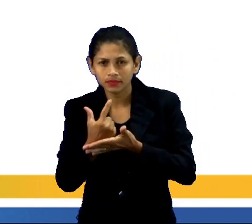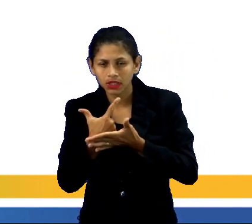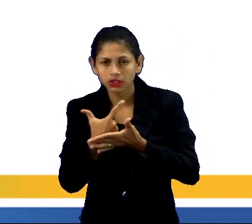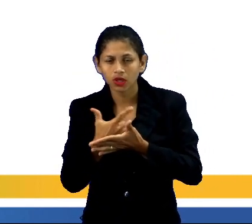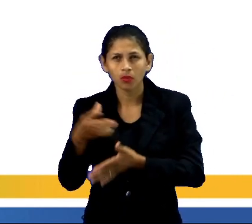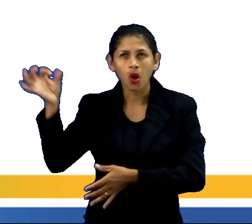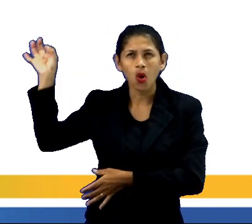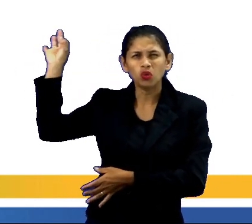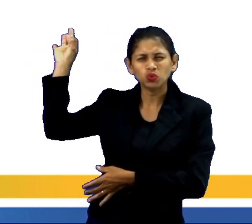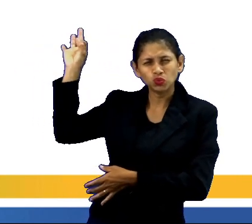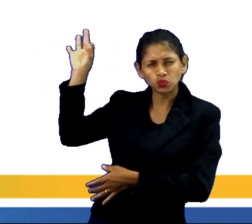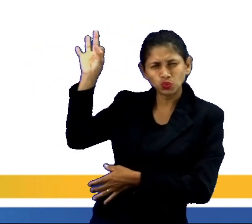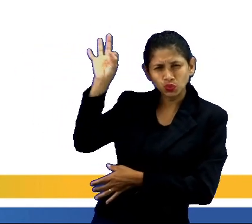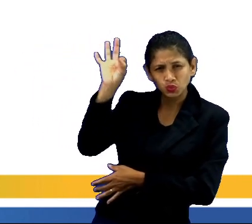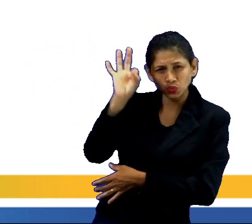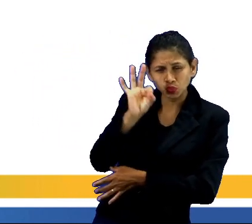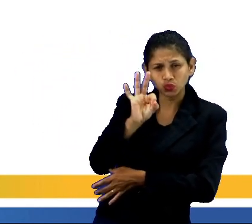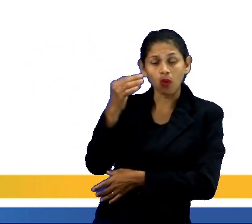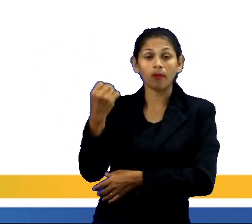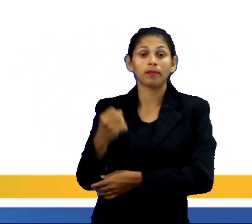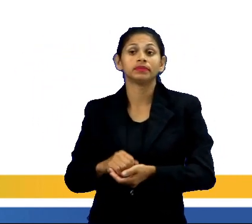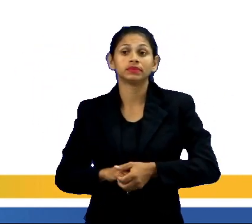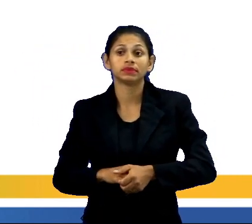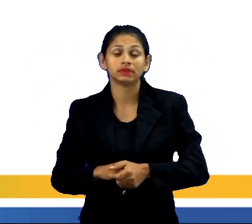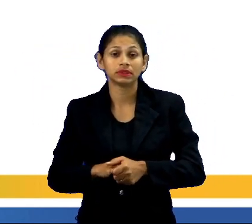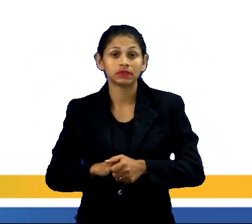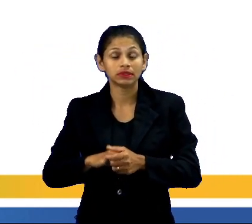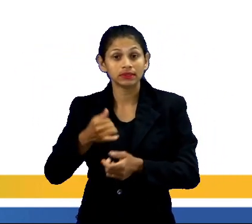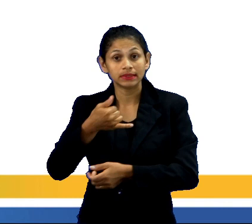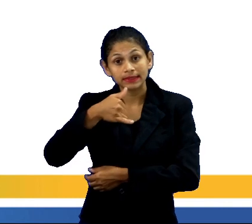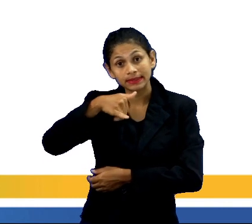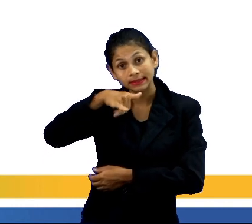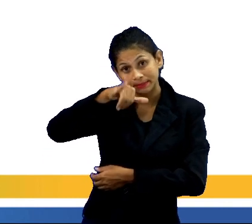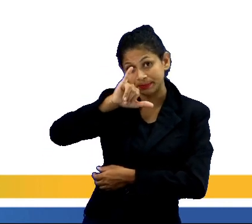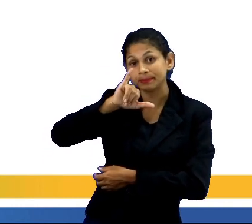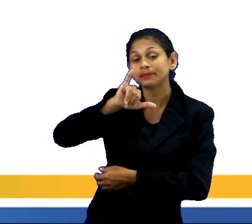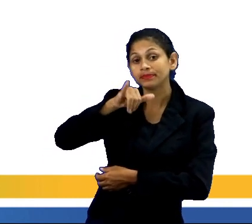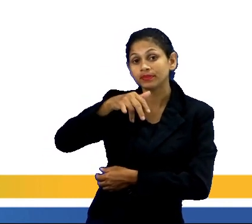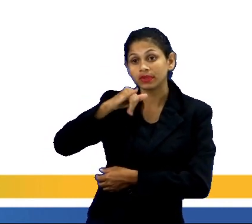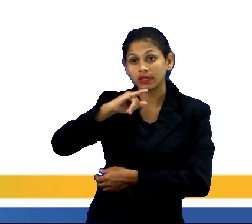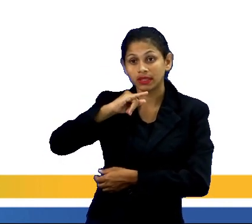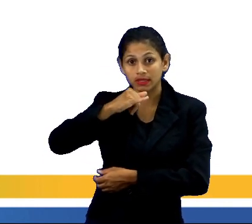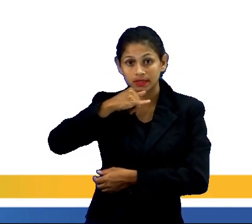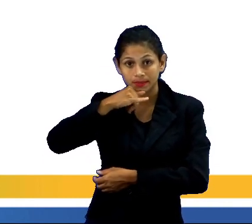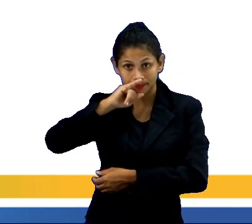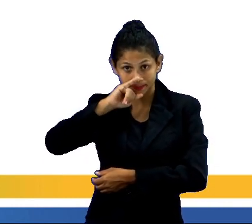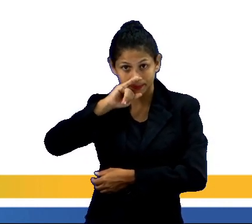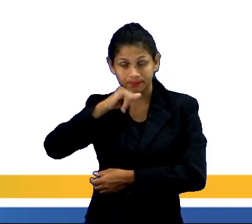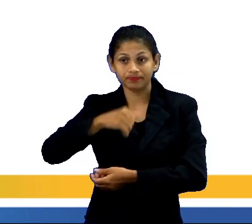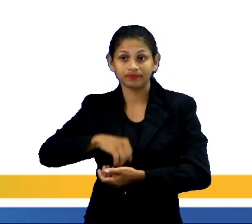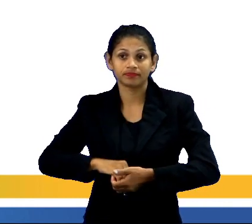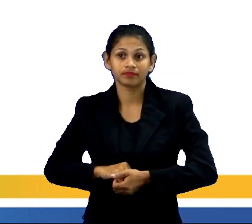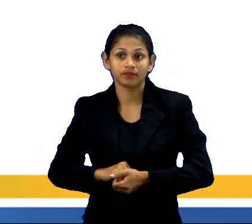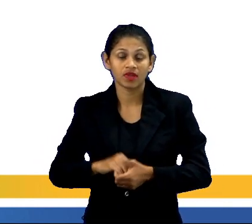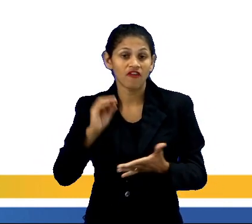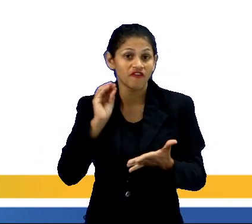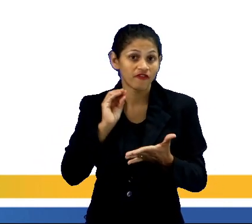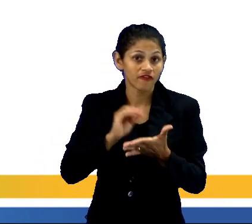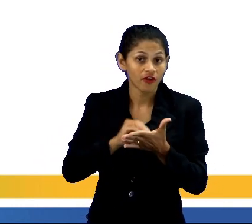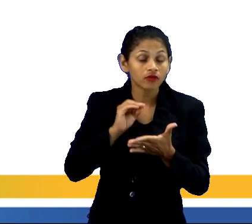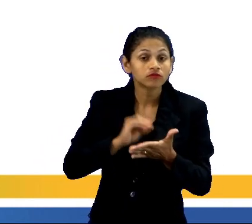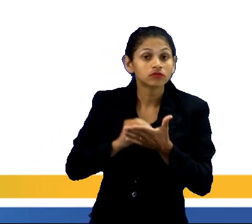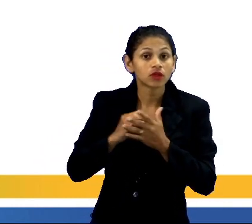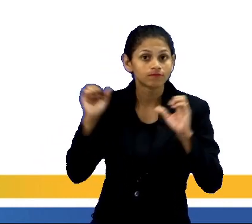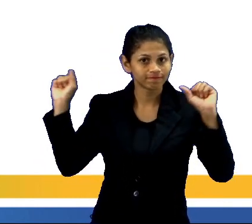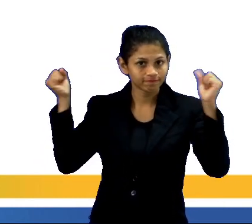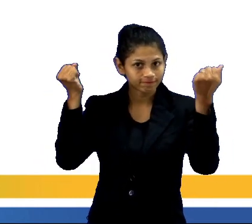questão da exposição solar, o álcool, pessoas etilistas, alcoólatras, obesidade e falta de exercício,